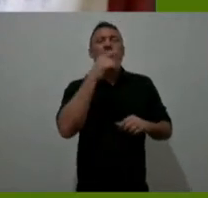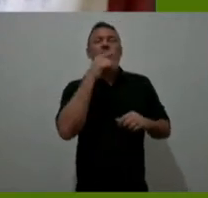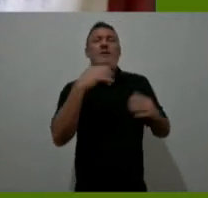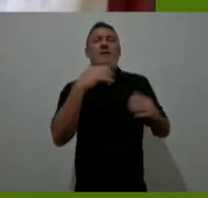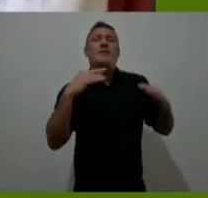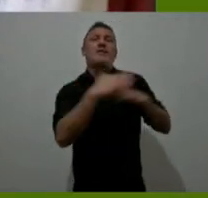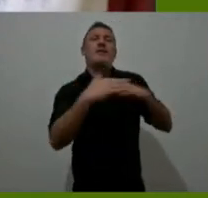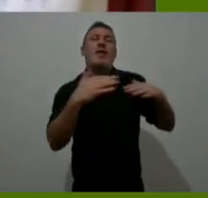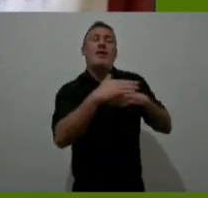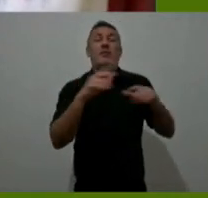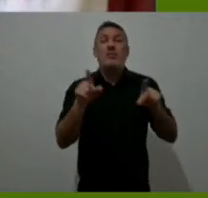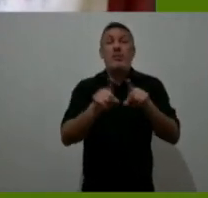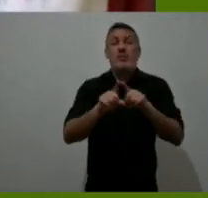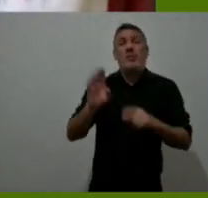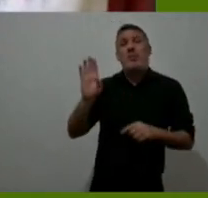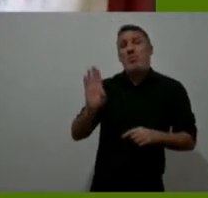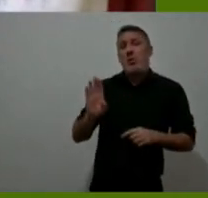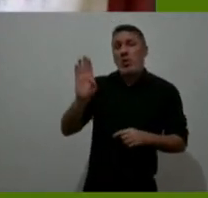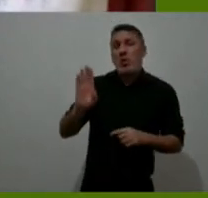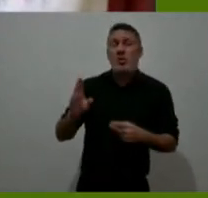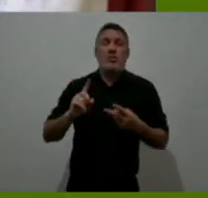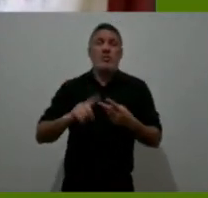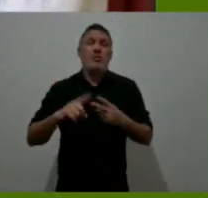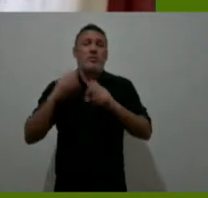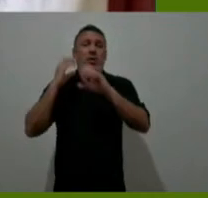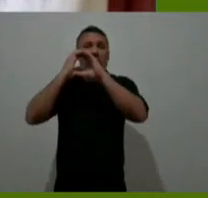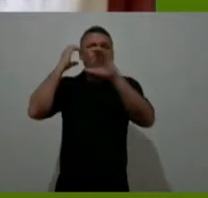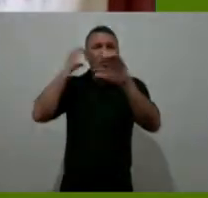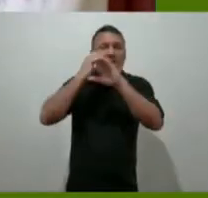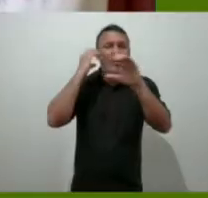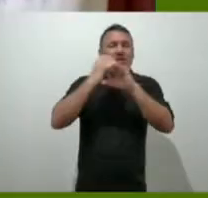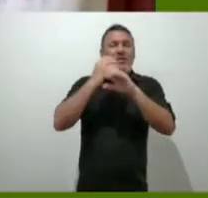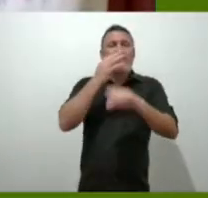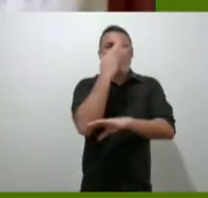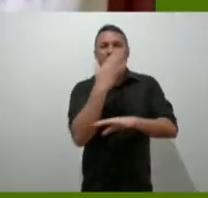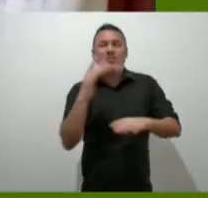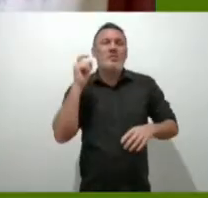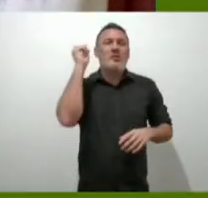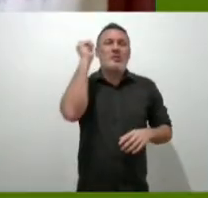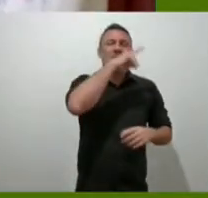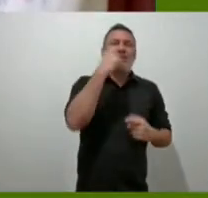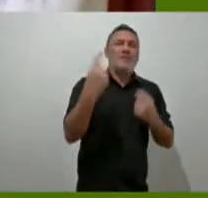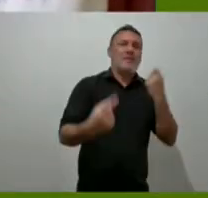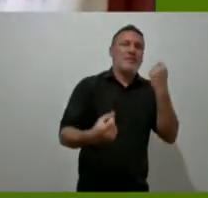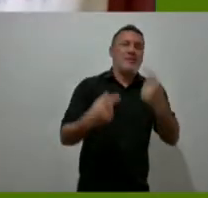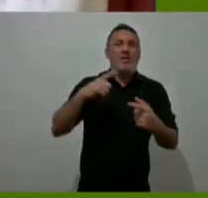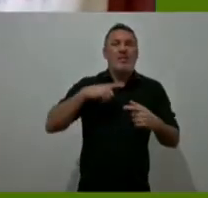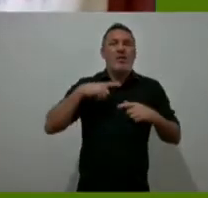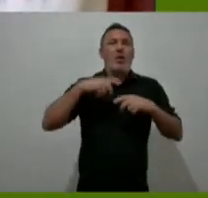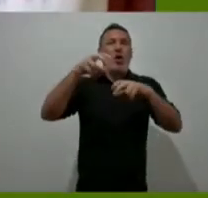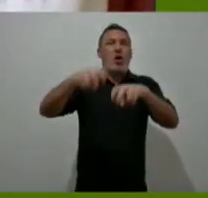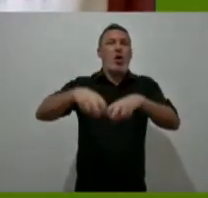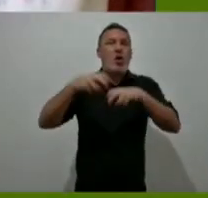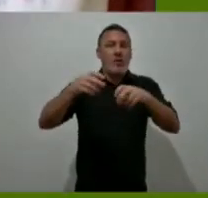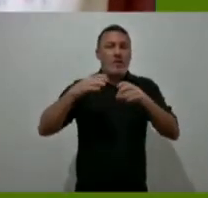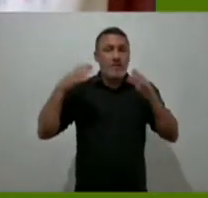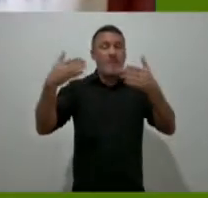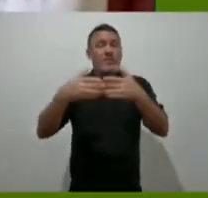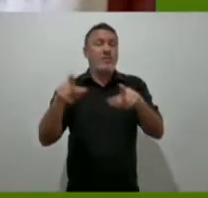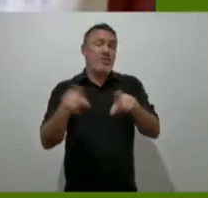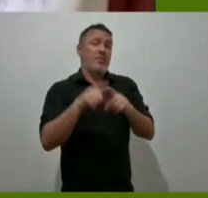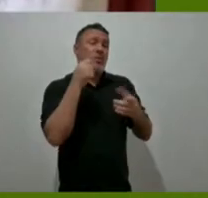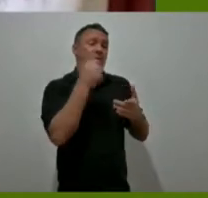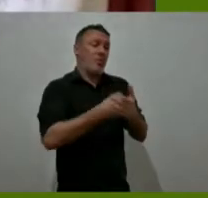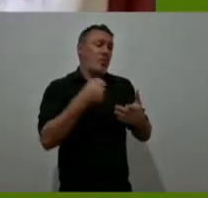biólogos, mesmo os engenheiros florestais, dificilmente a gente obtém um no campo. Então, é uma luta permanente para o Instituto Terra, mas é